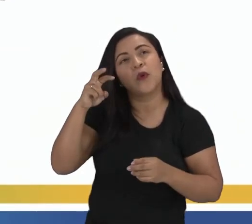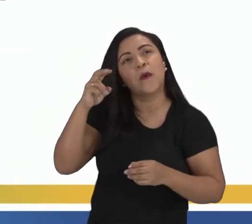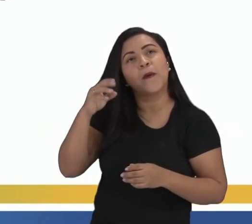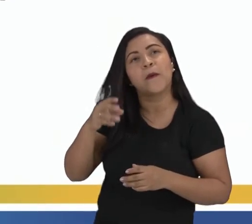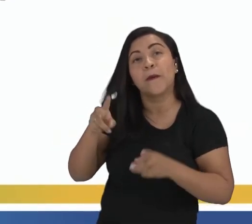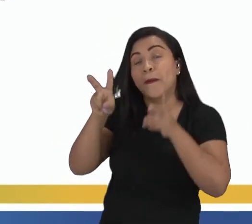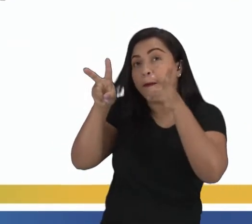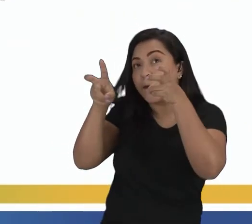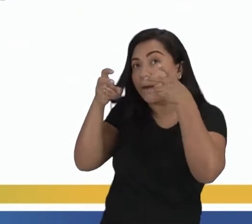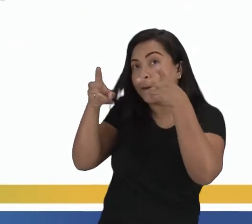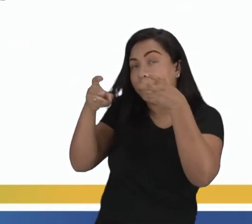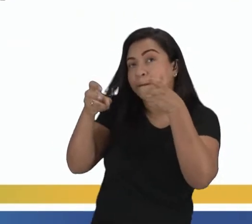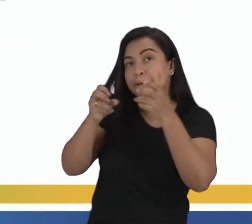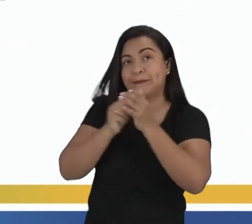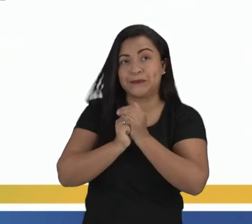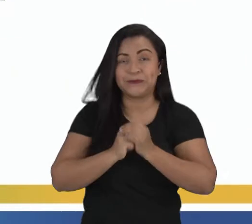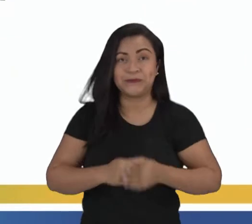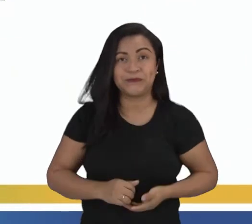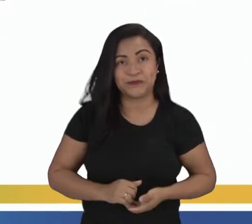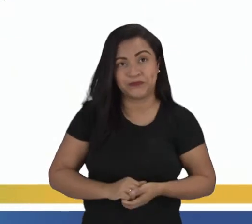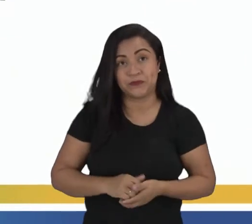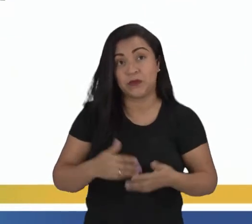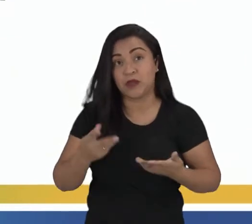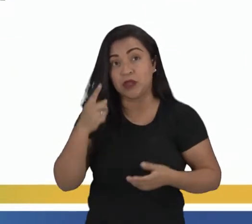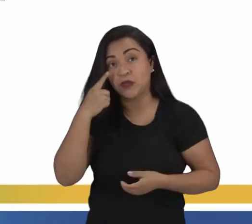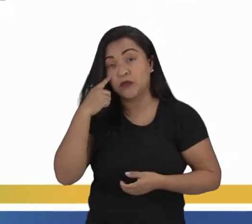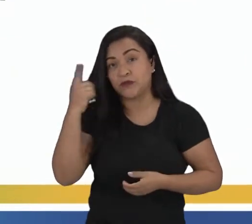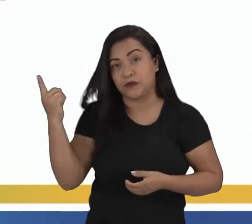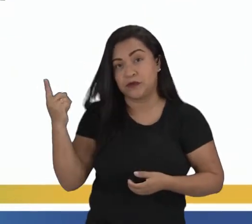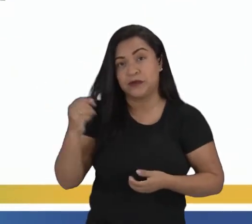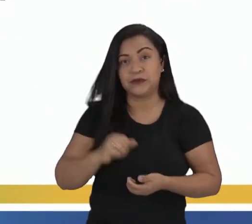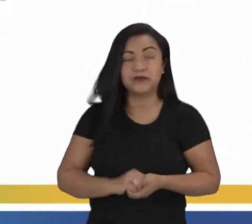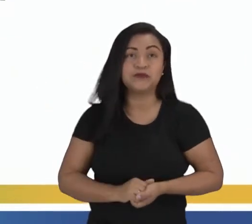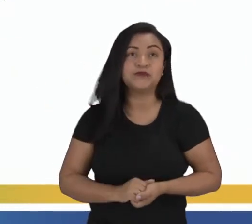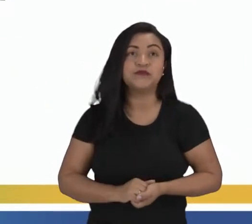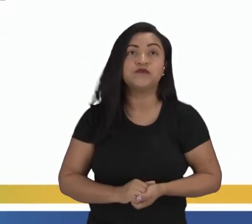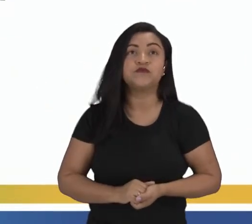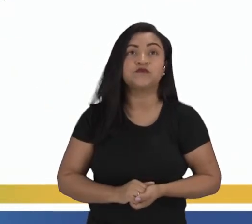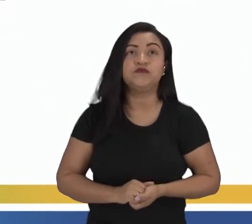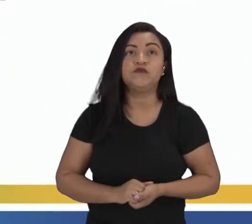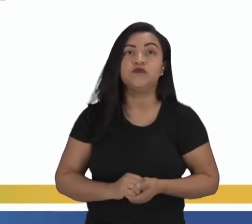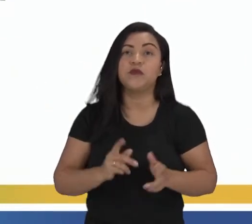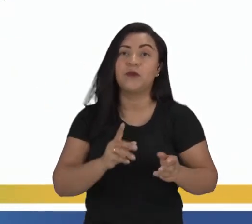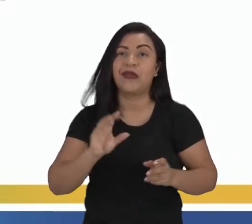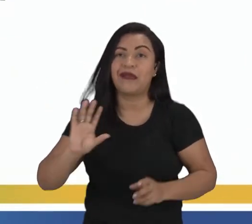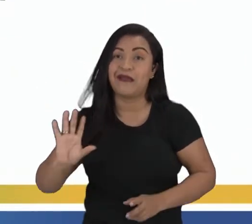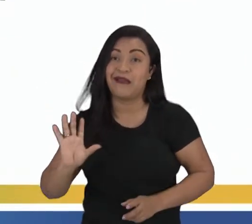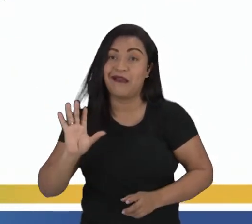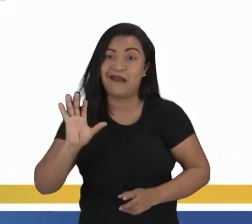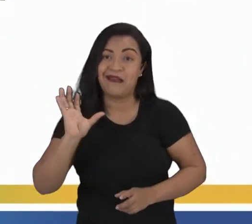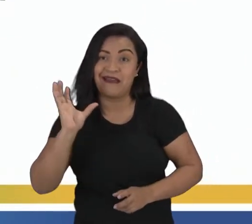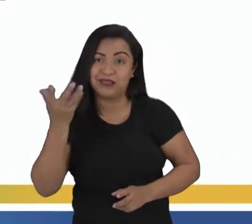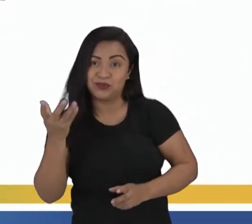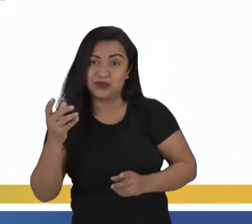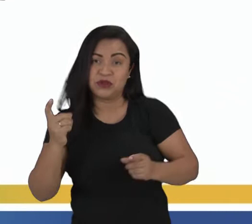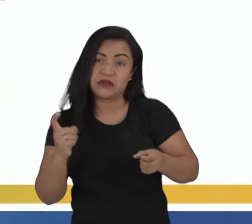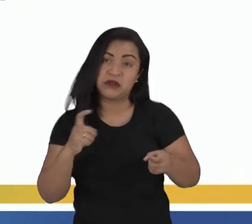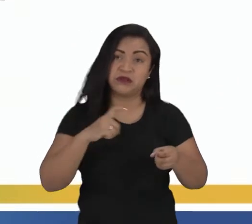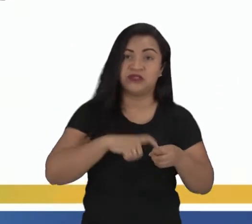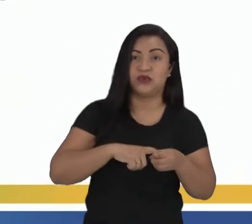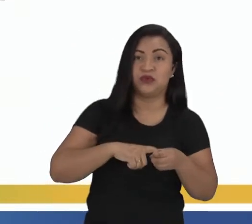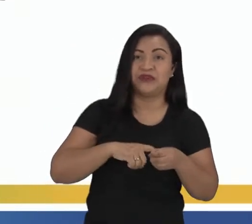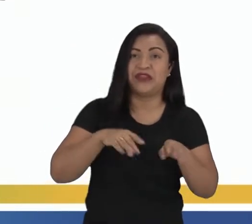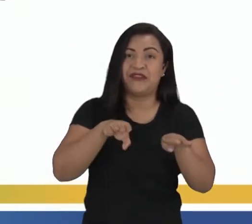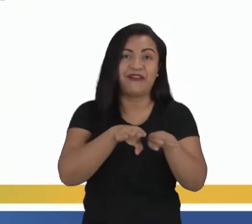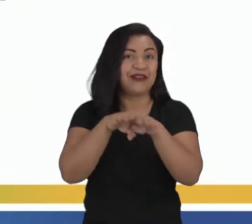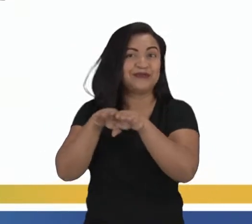Continuem observando a nossa telinha. Então, vejam só. O par ação-reação nunca se equilibra, quer dizer,